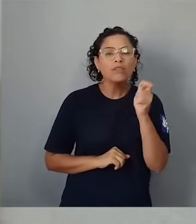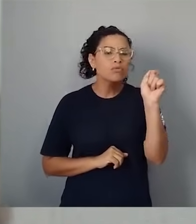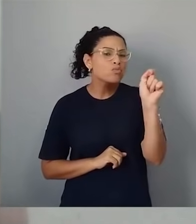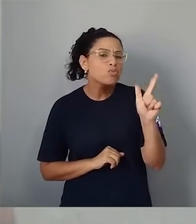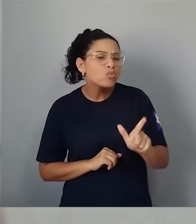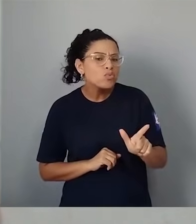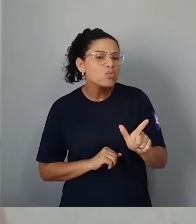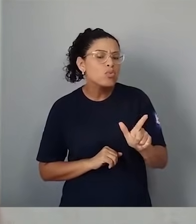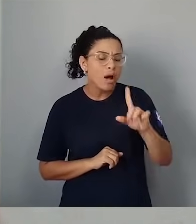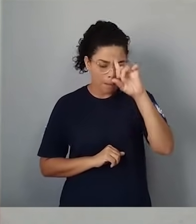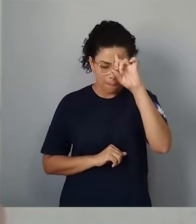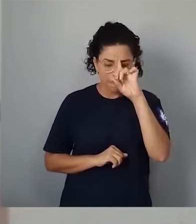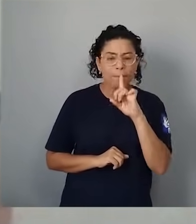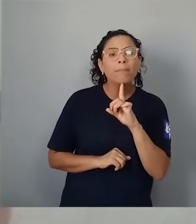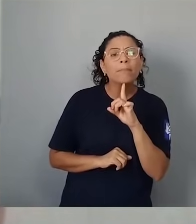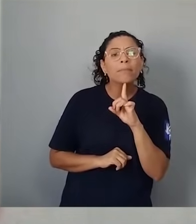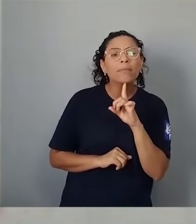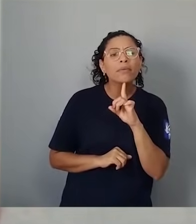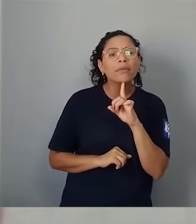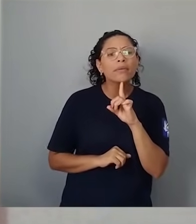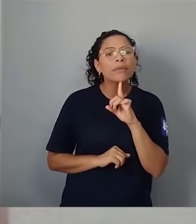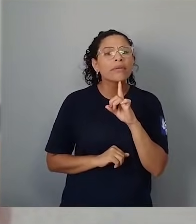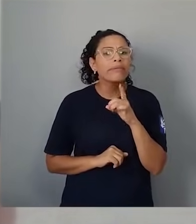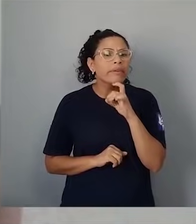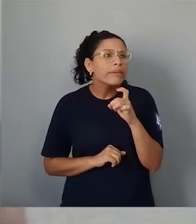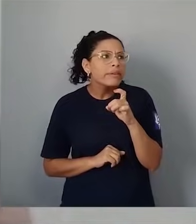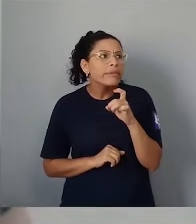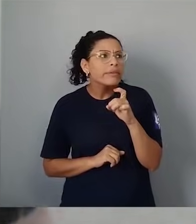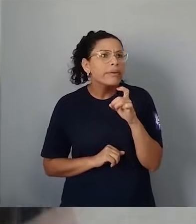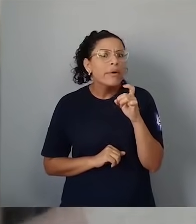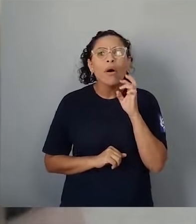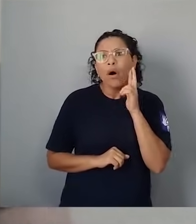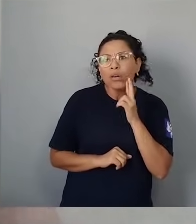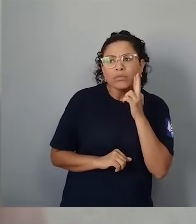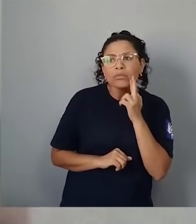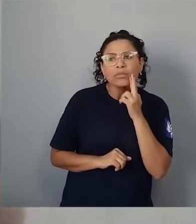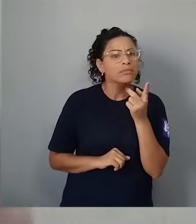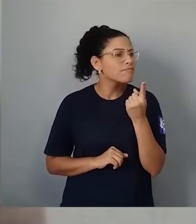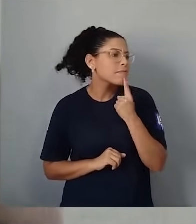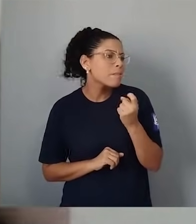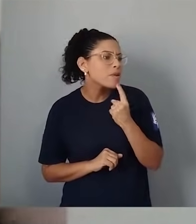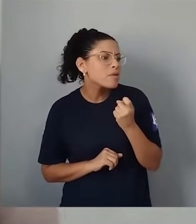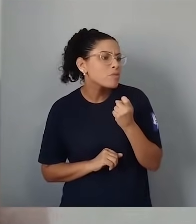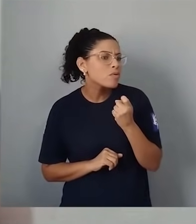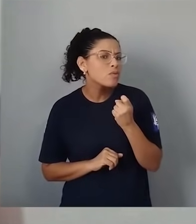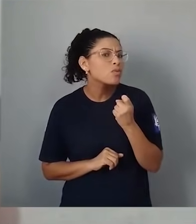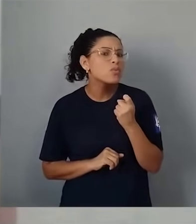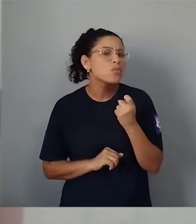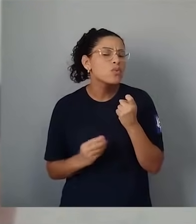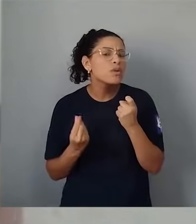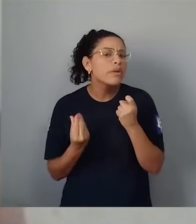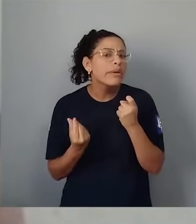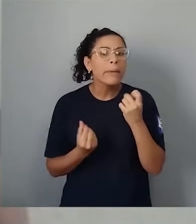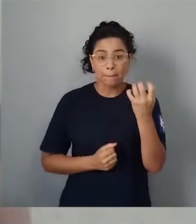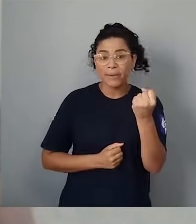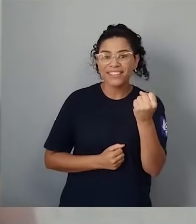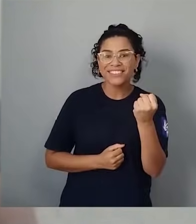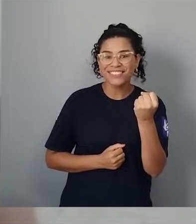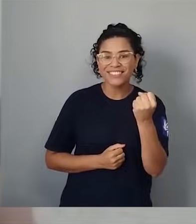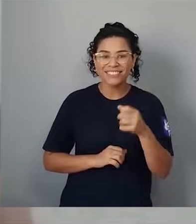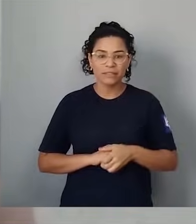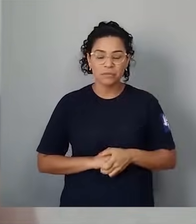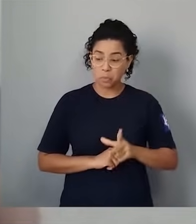azul, amarelo, verde, rosa e vermelho e